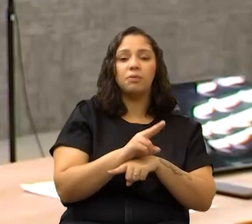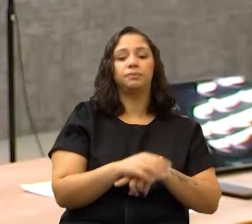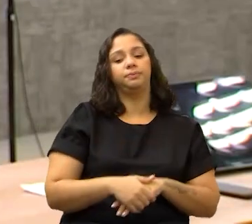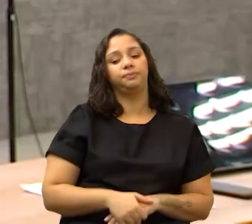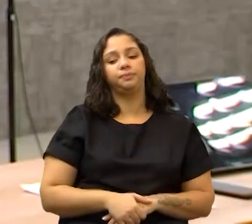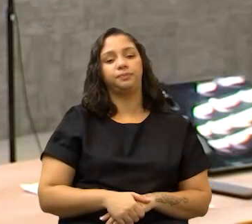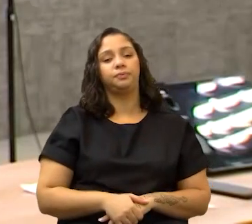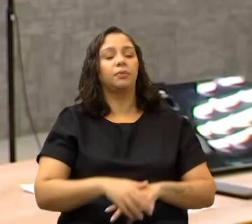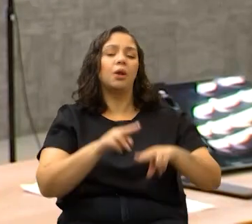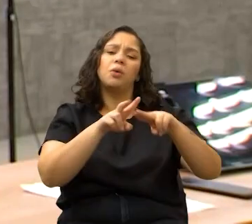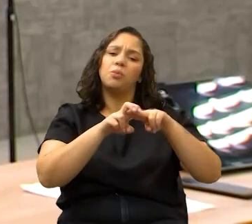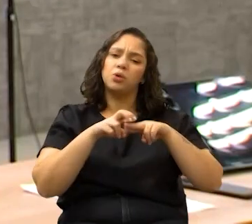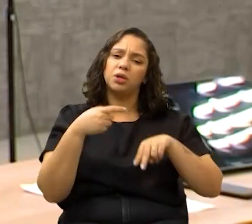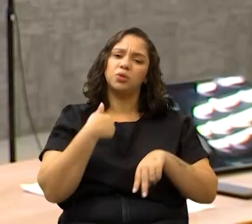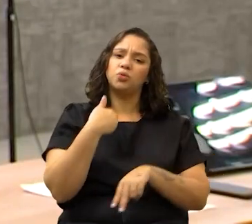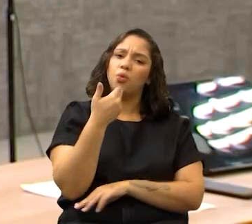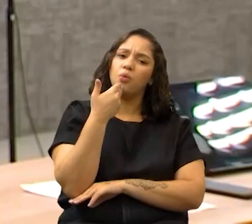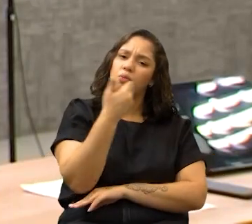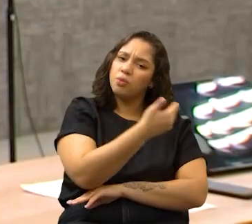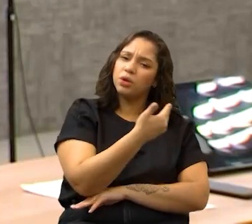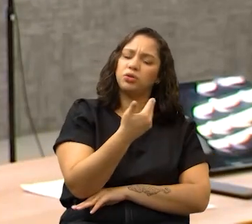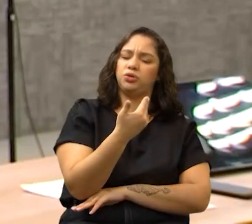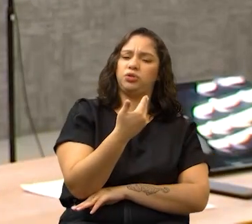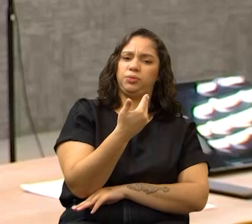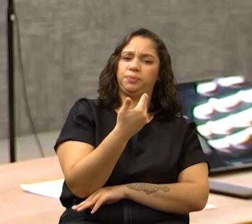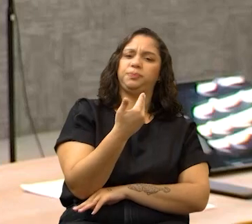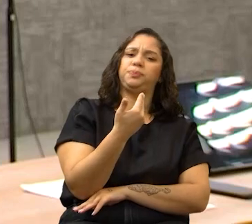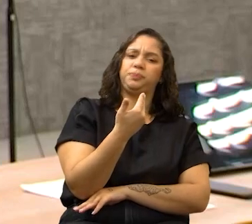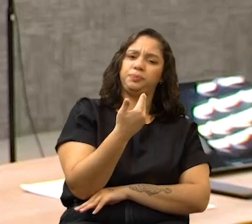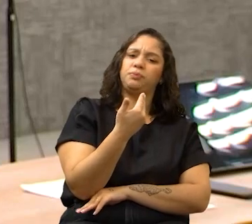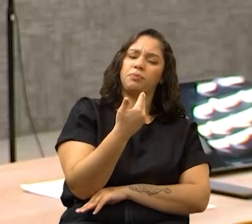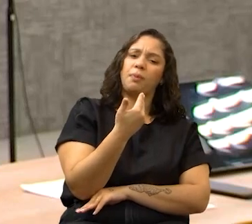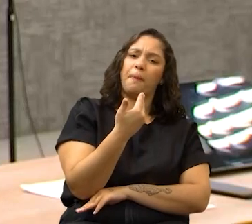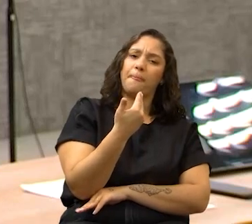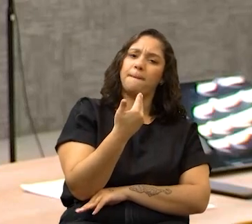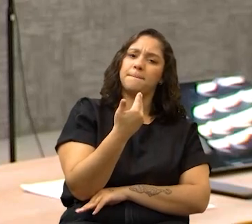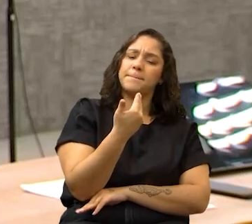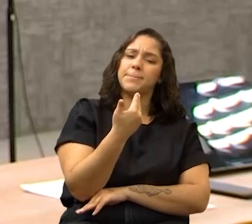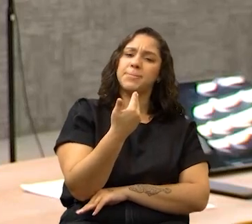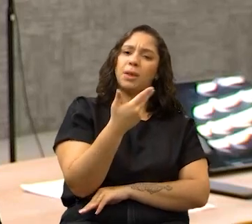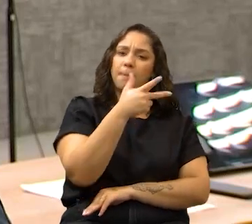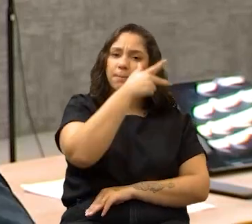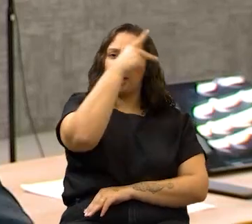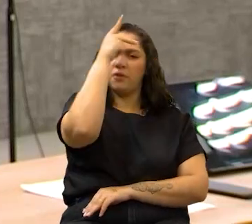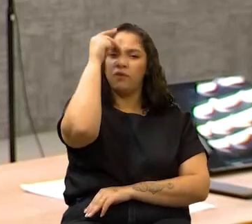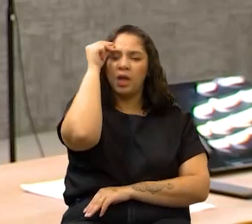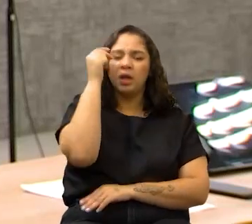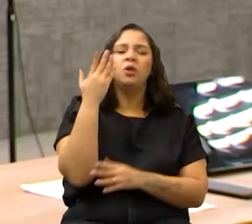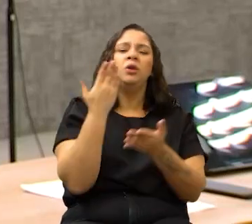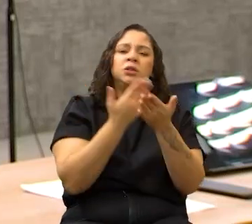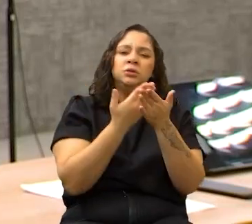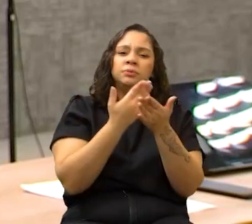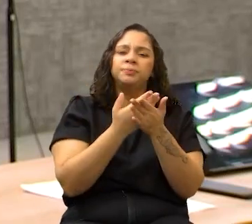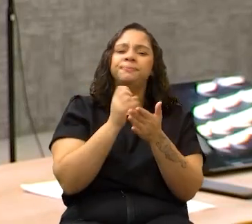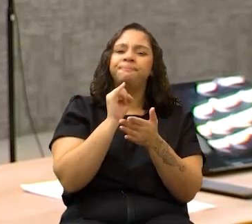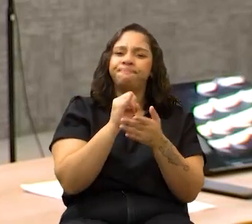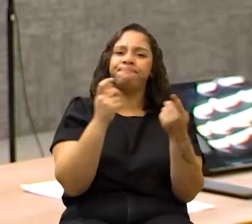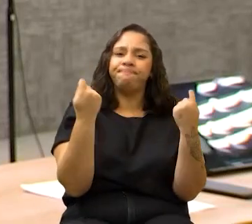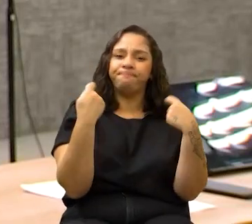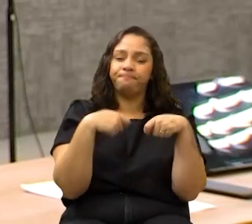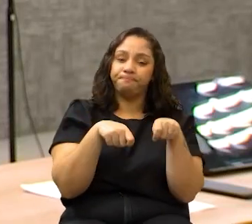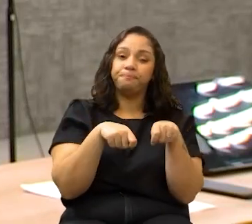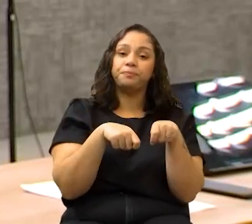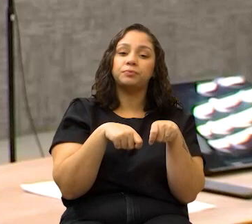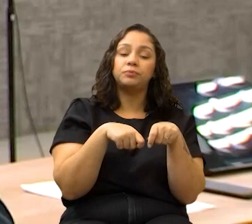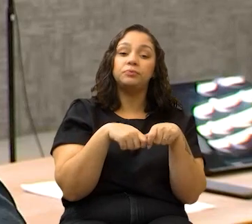fiz esse requerimento ao prefeito, solicitando talvez um estudo para ver se realmente é